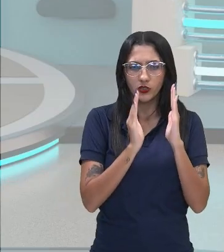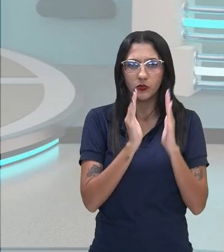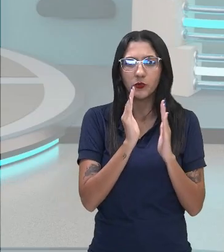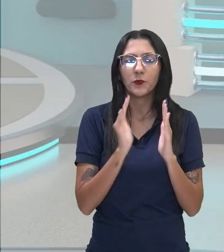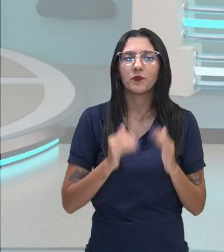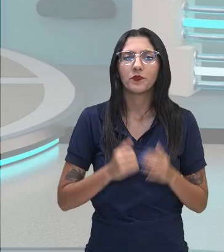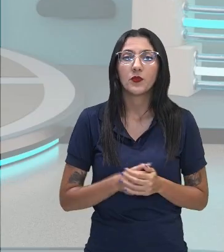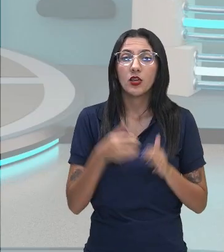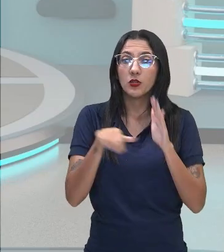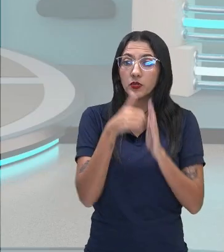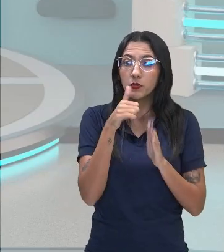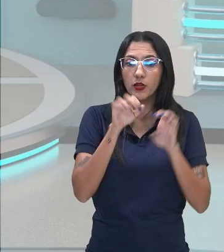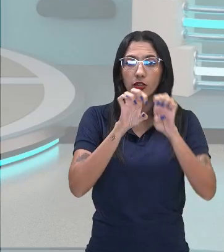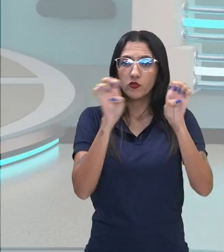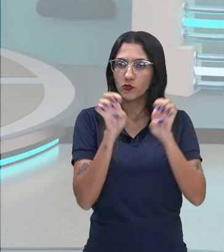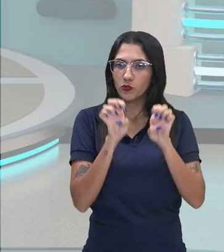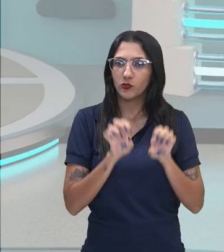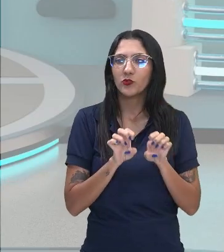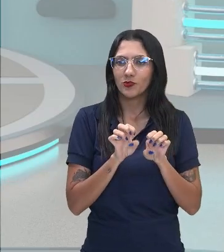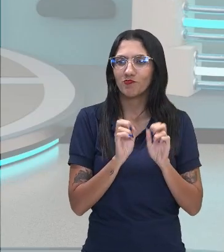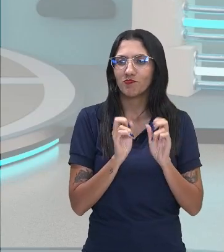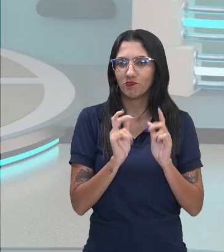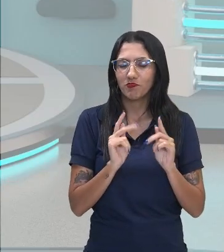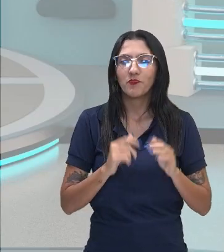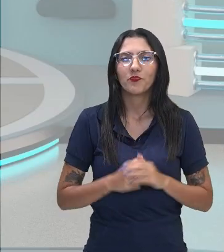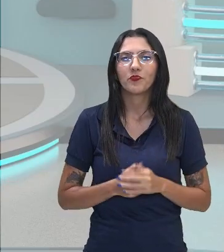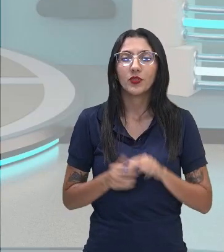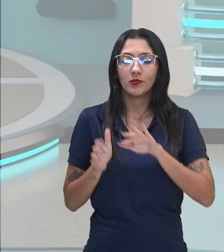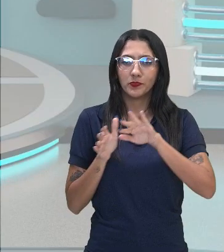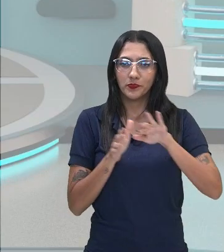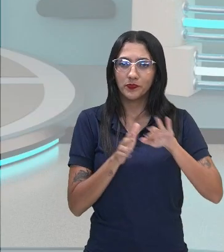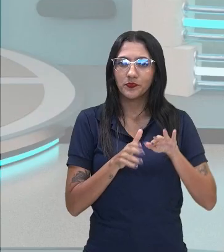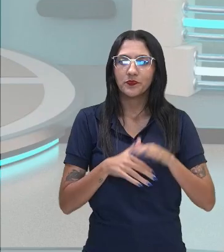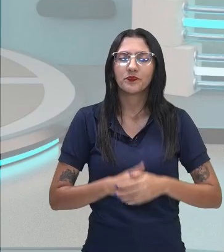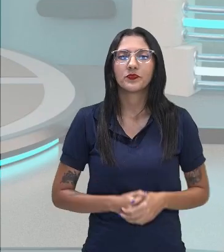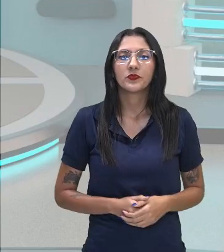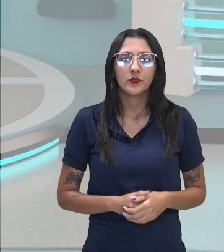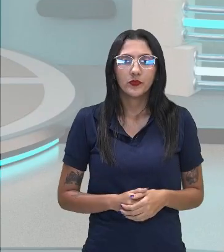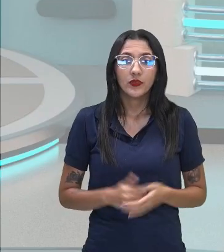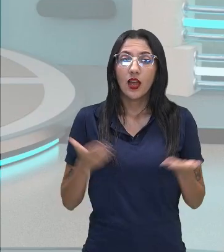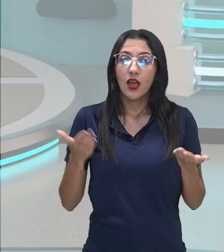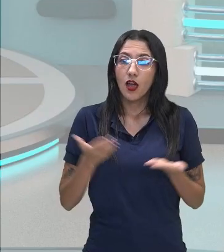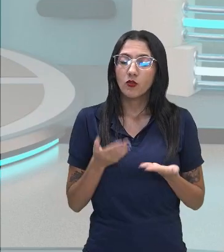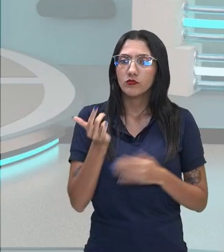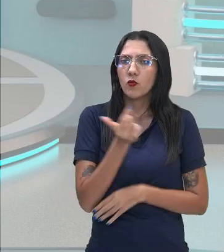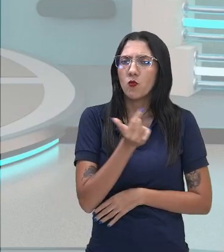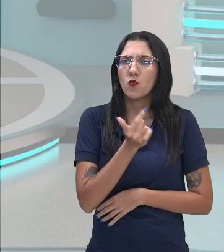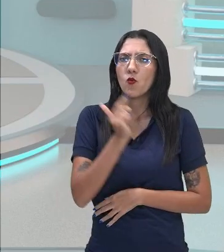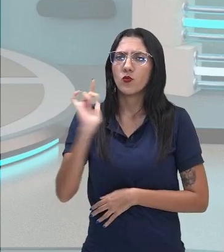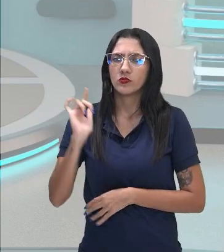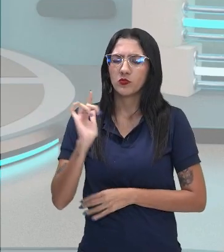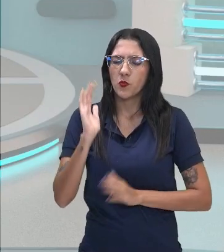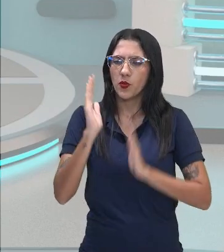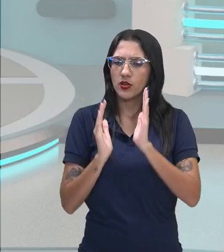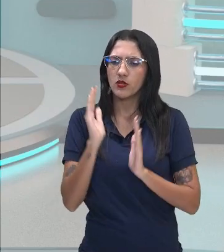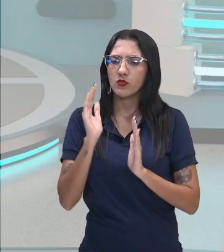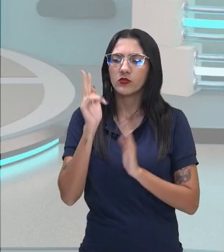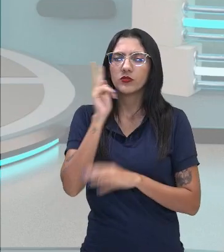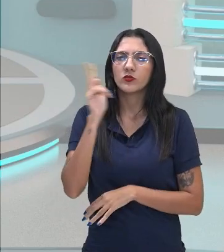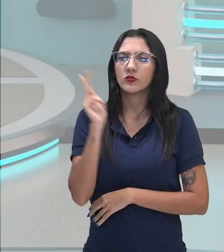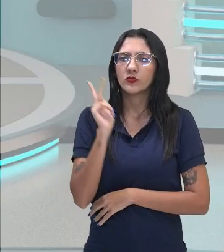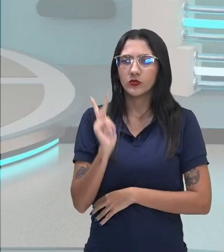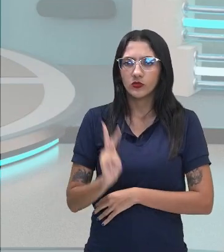primeira estatueta encontrada. Agora nós vamos para uma outra era, certo? Vamos conhecer